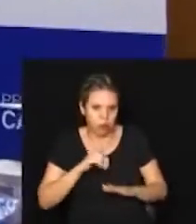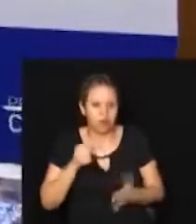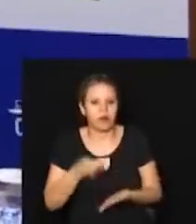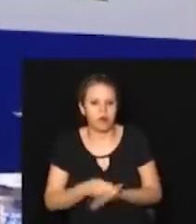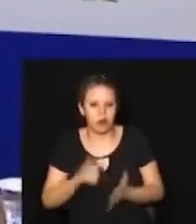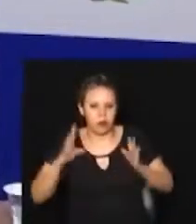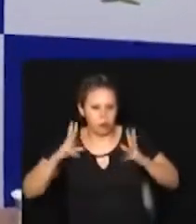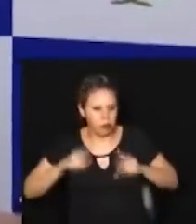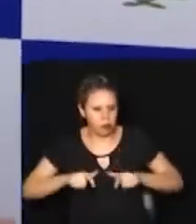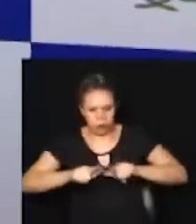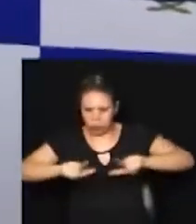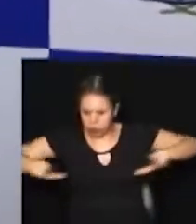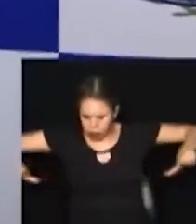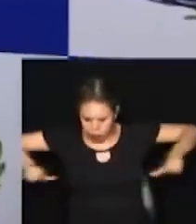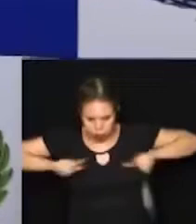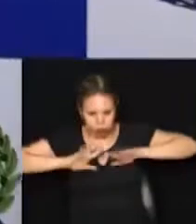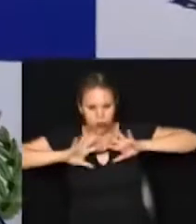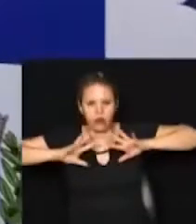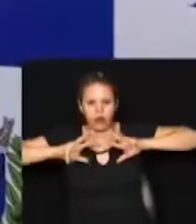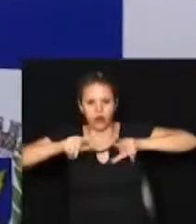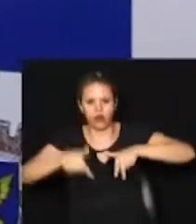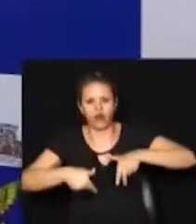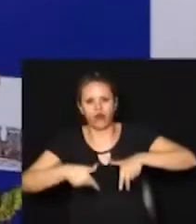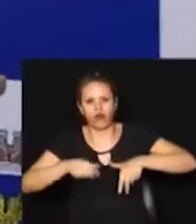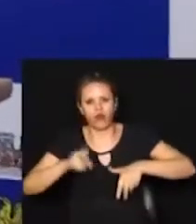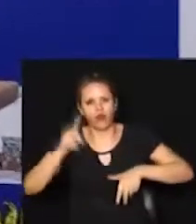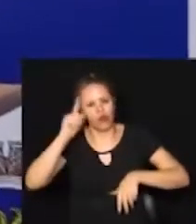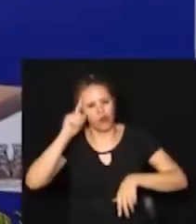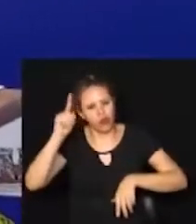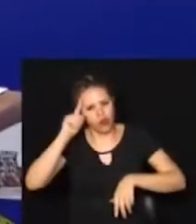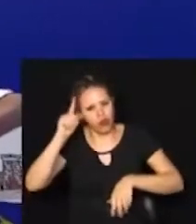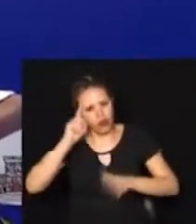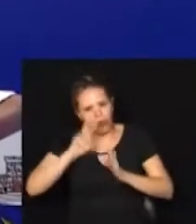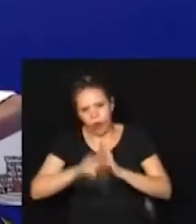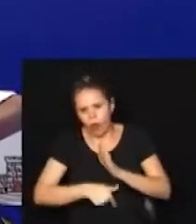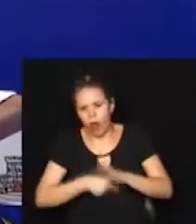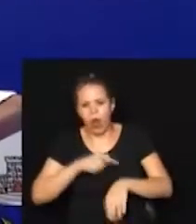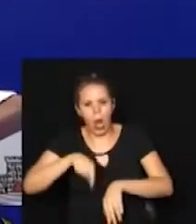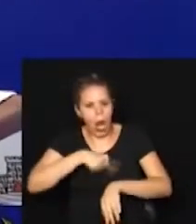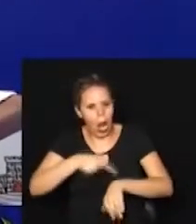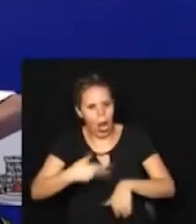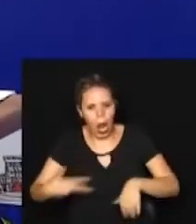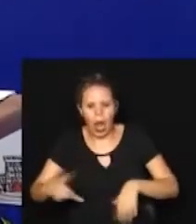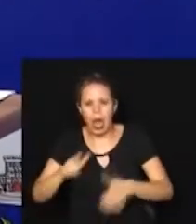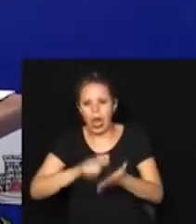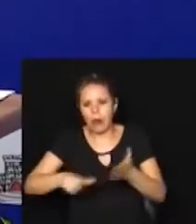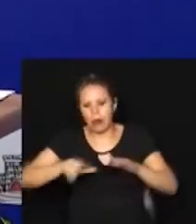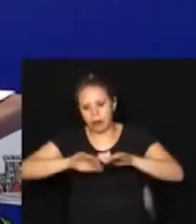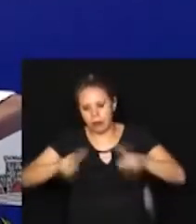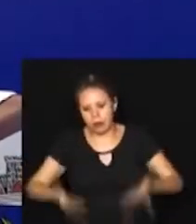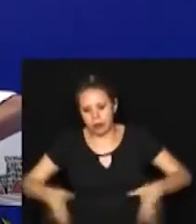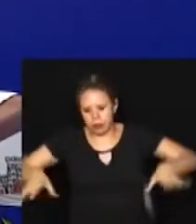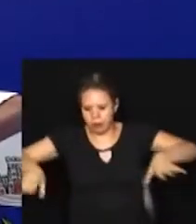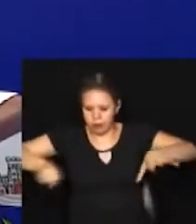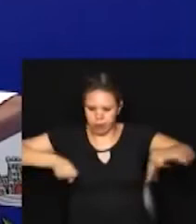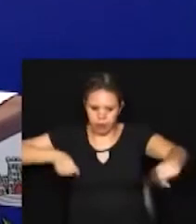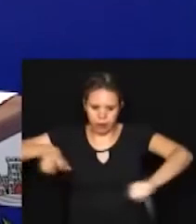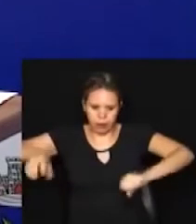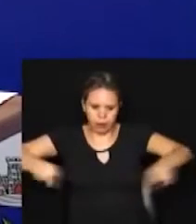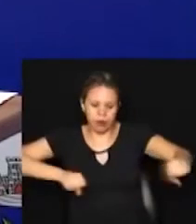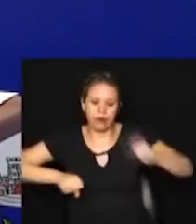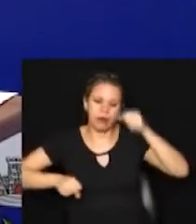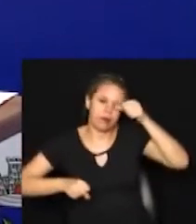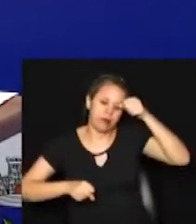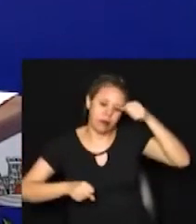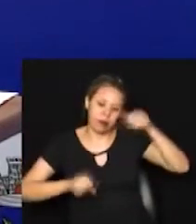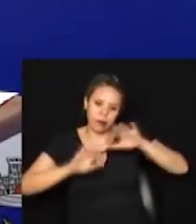ser higienizadas várias vezes ao dia, incluindo a limpeza das carteiras e maçanetas. As carteiras